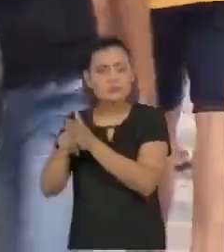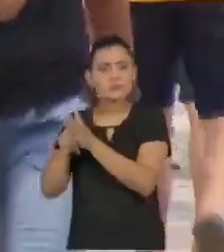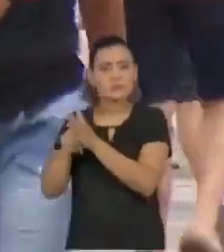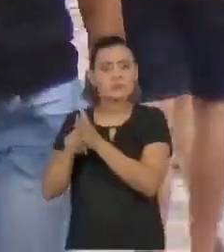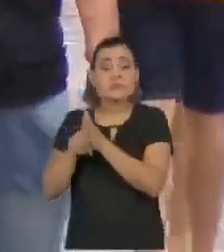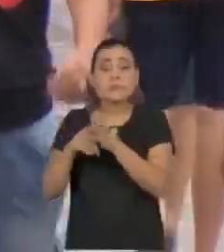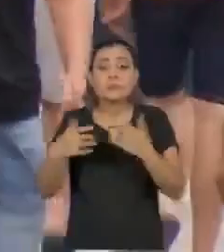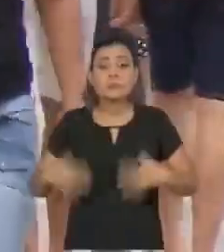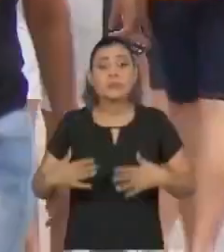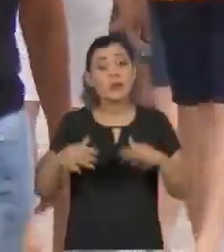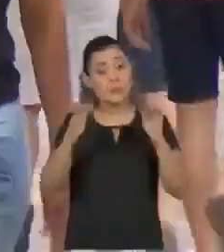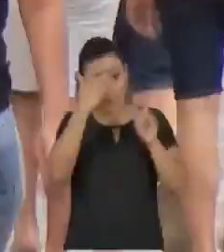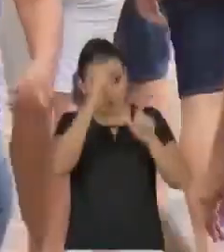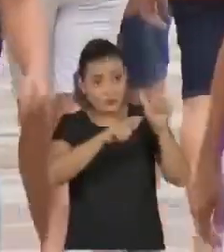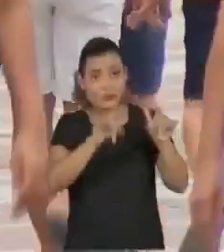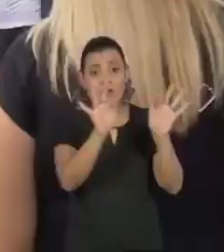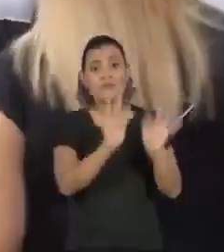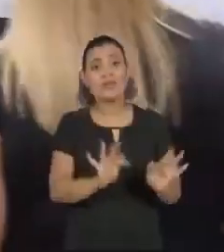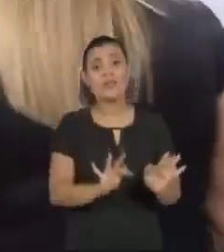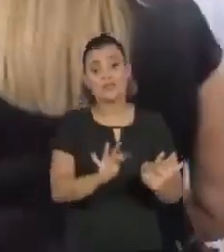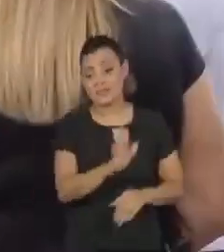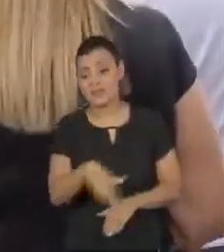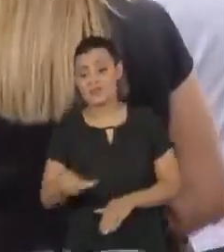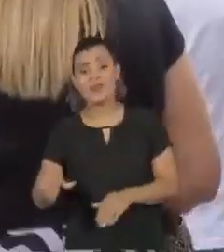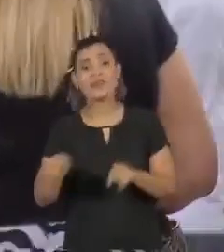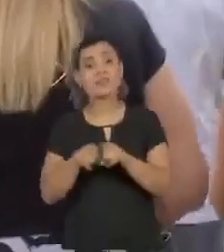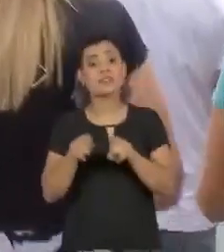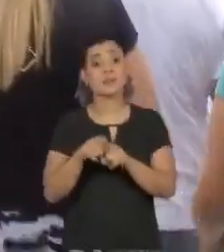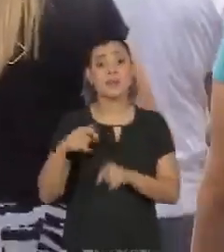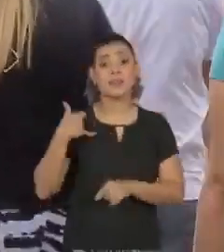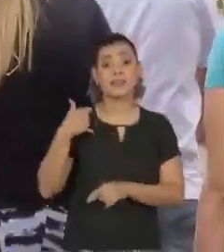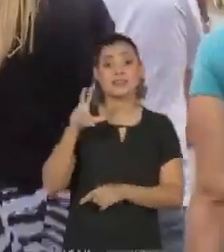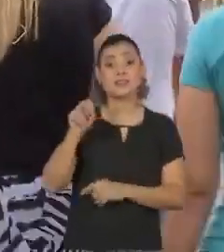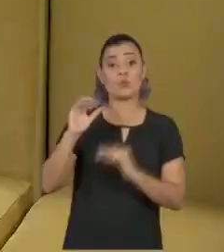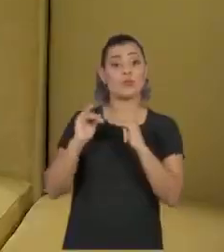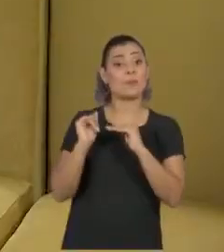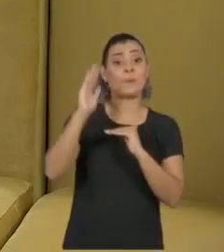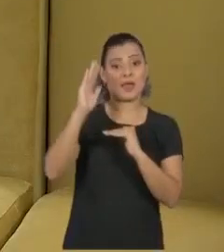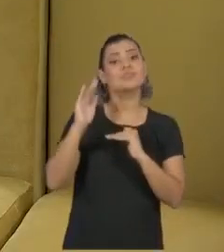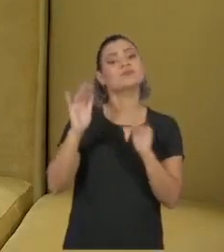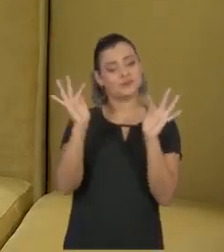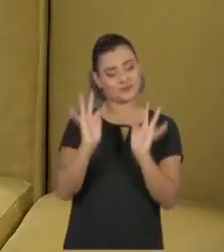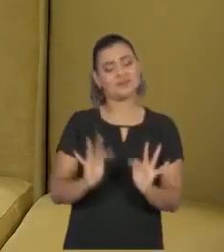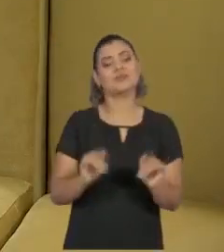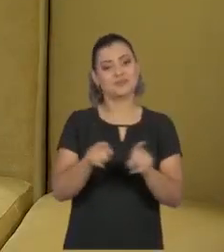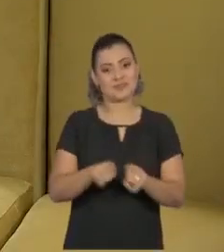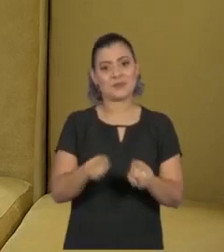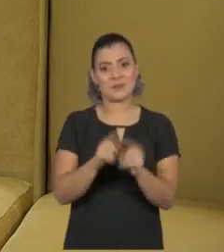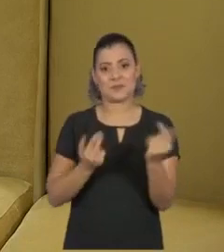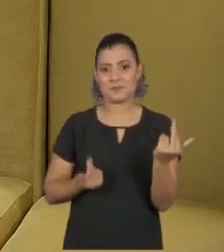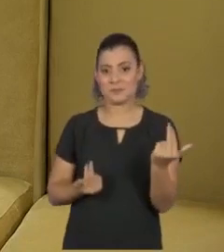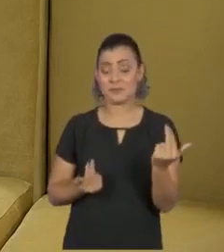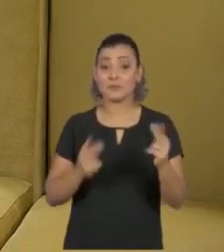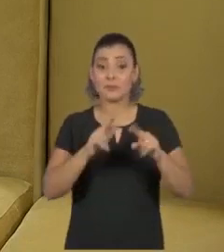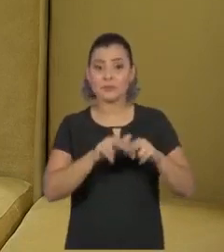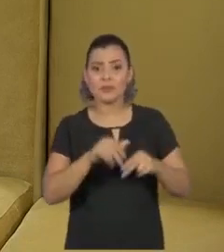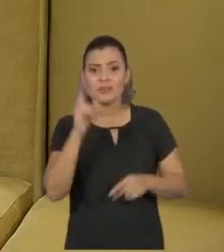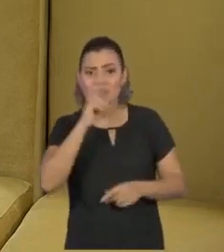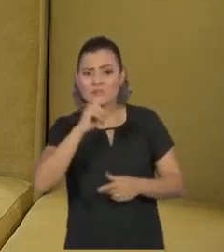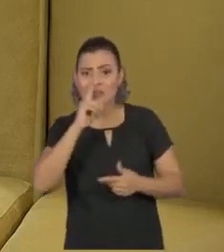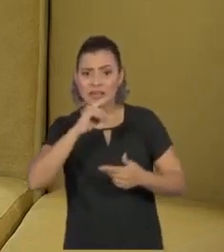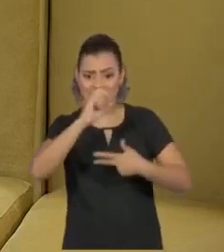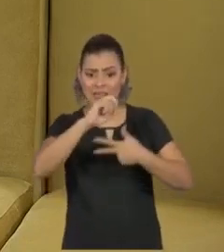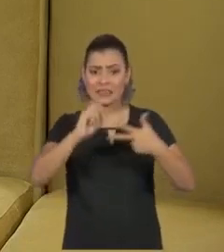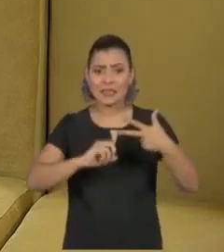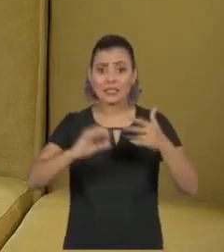são mais felizes na infância e a partir dos 50 anos. Depois das falhas no Enem,